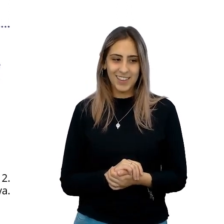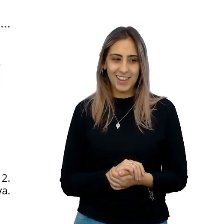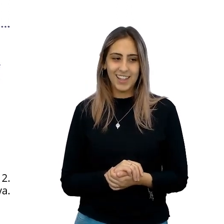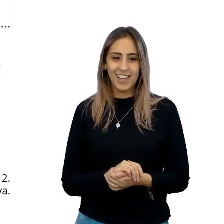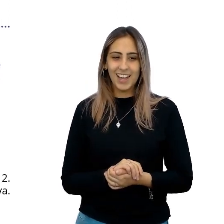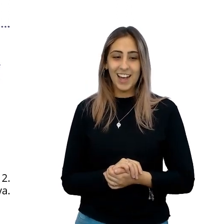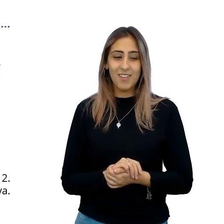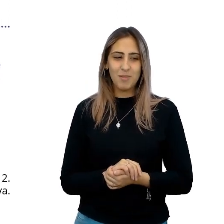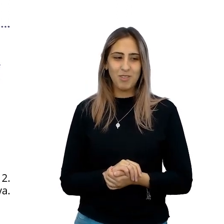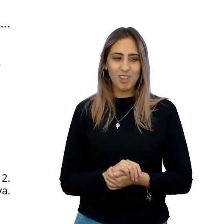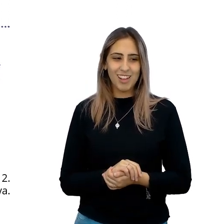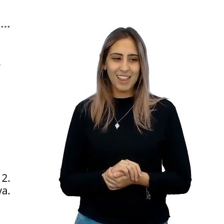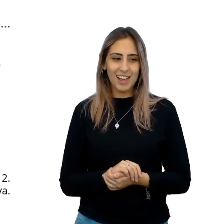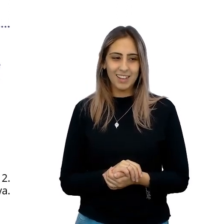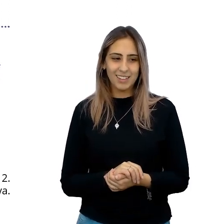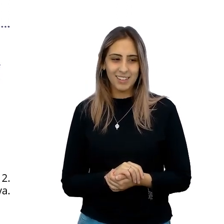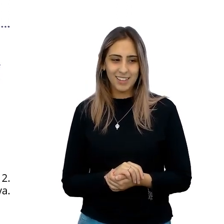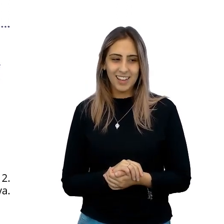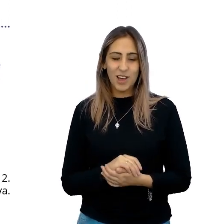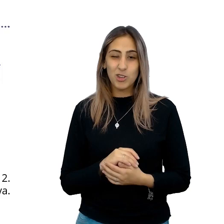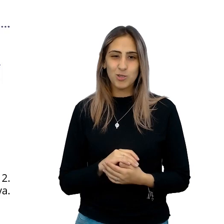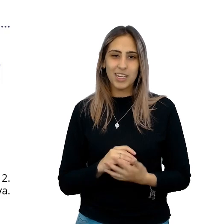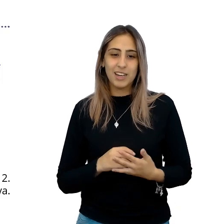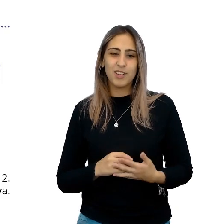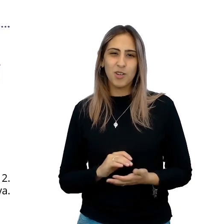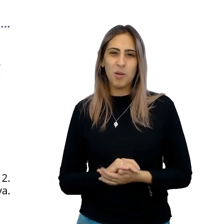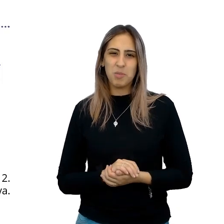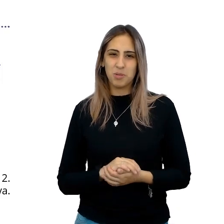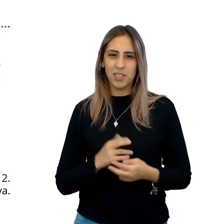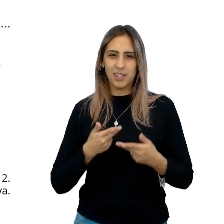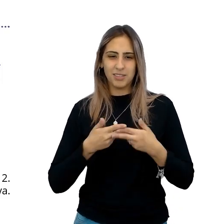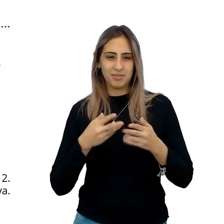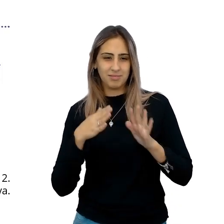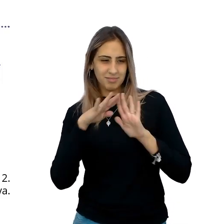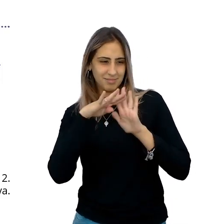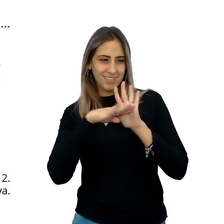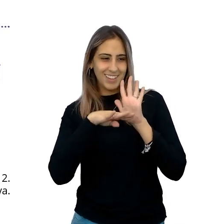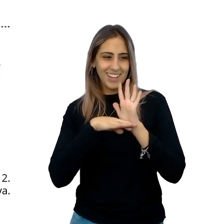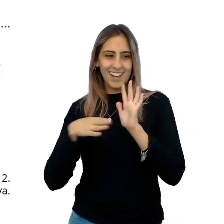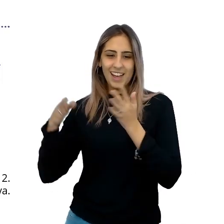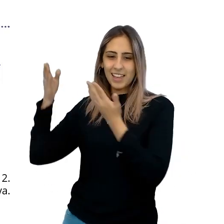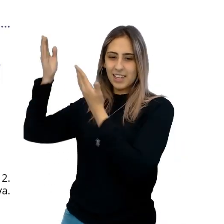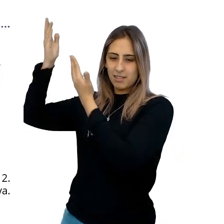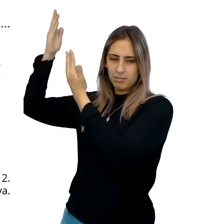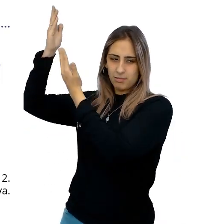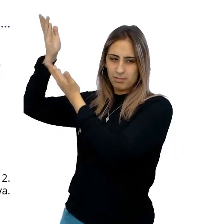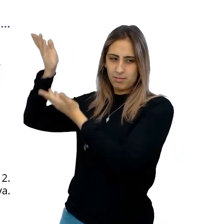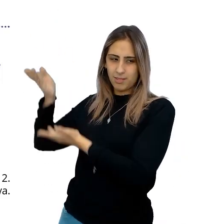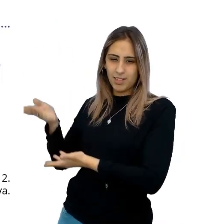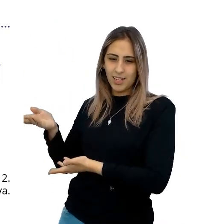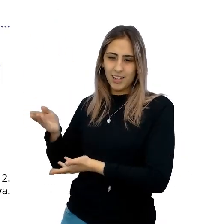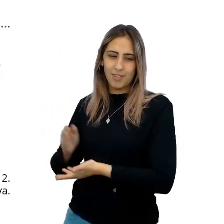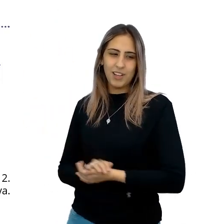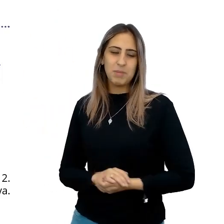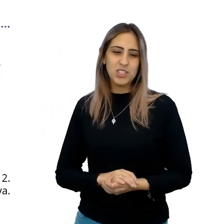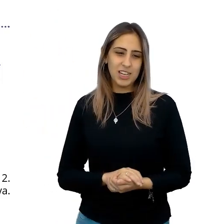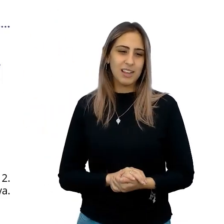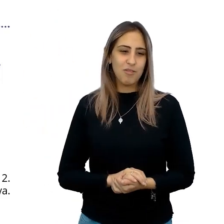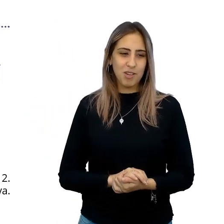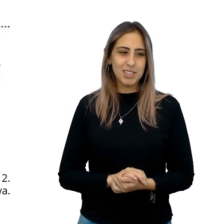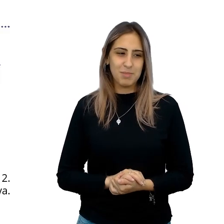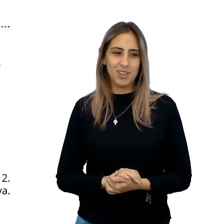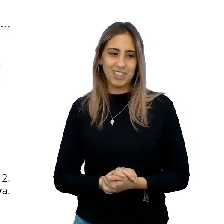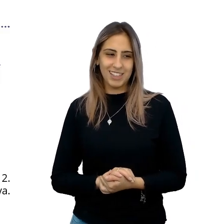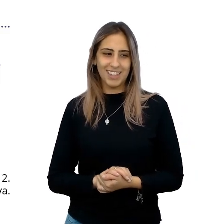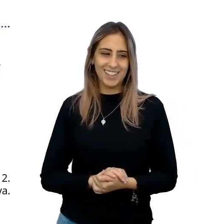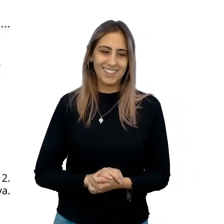das sequências de atividade, em cada um dos componentes curriculares. Então, às vezes é interessante vocês darem um print, se quiserem ter esse quadro